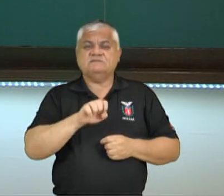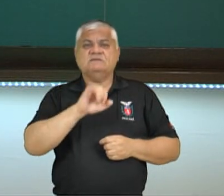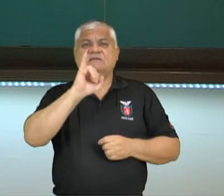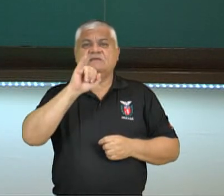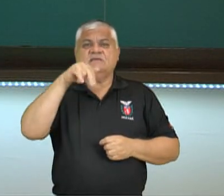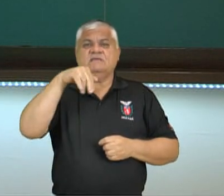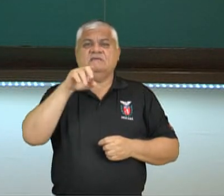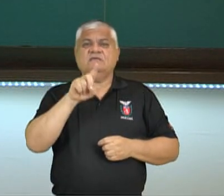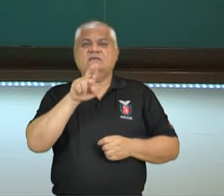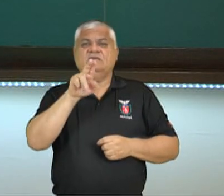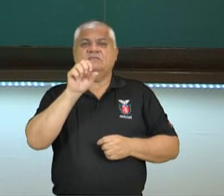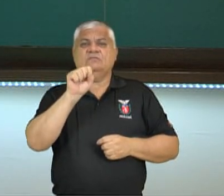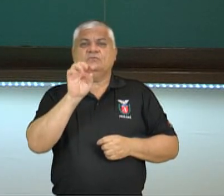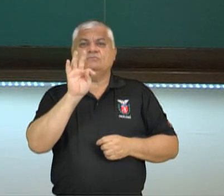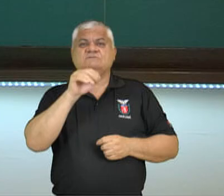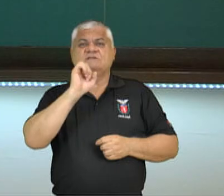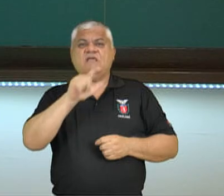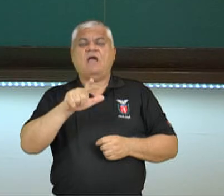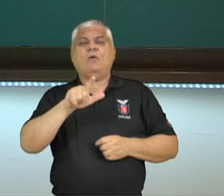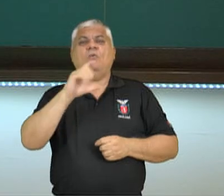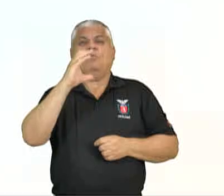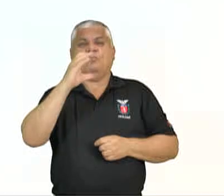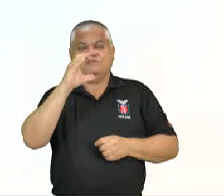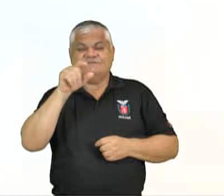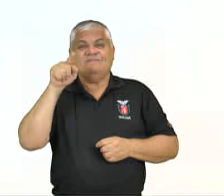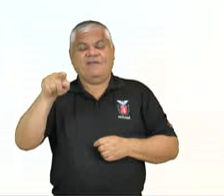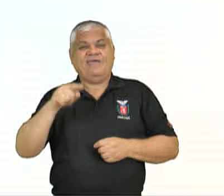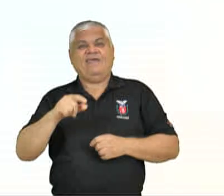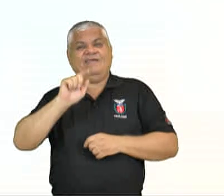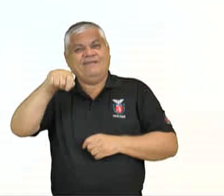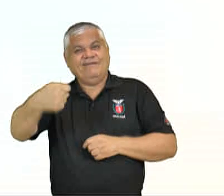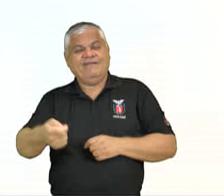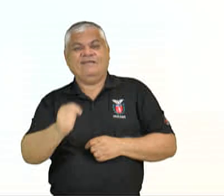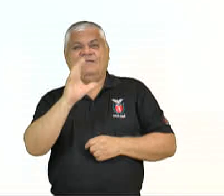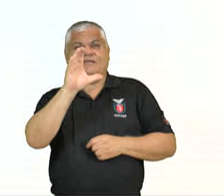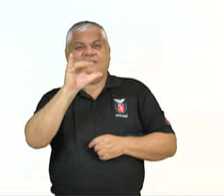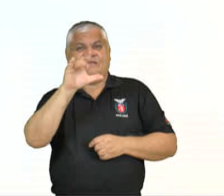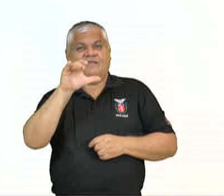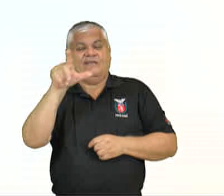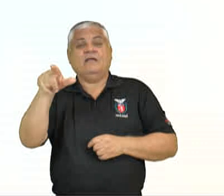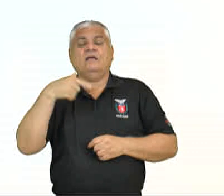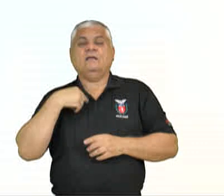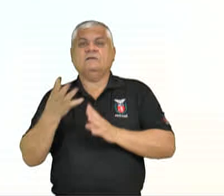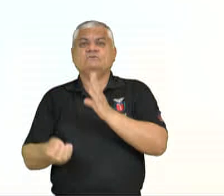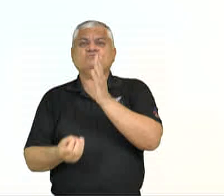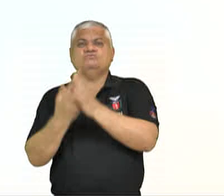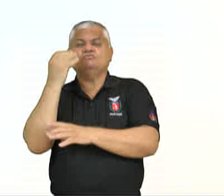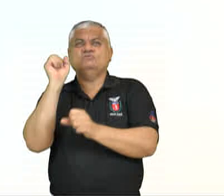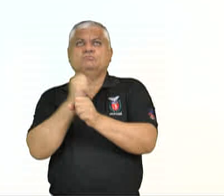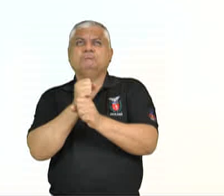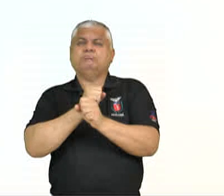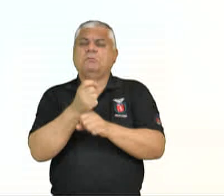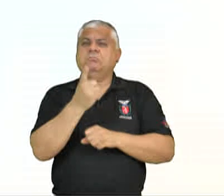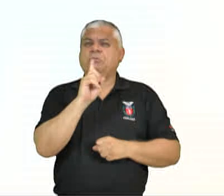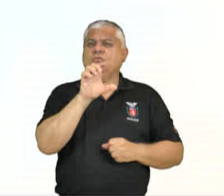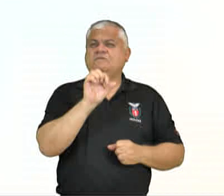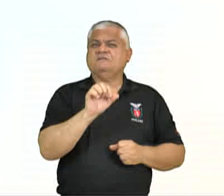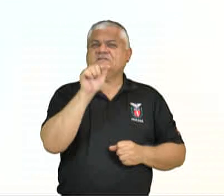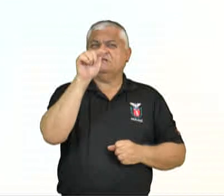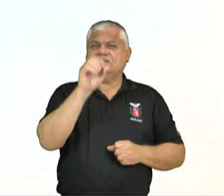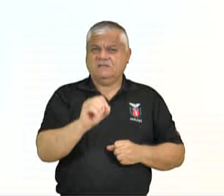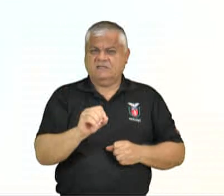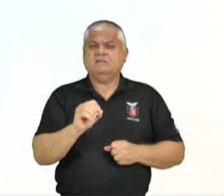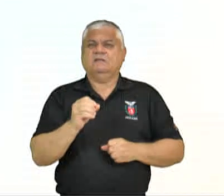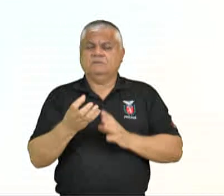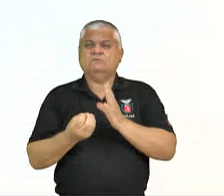gente conhece por SIC, E ela é um bairro, surgiu na década de 70, ali por volta de